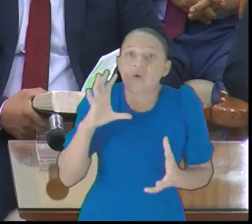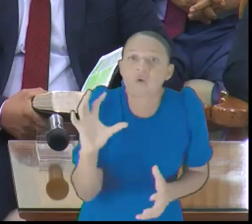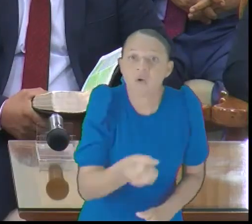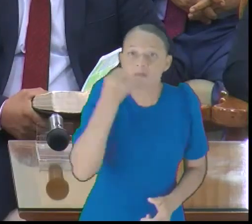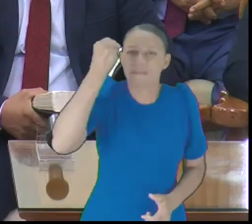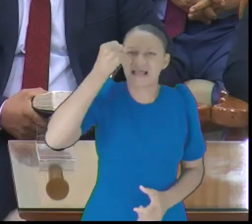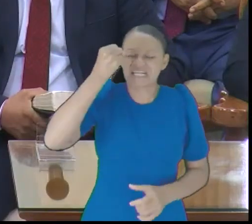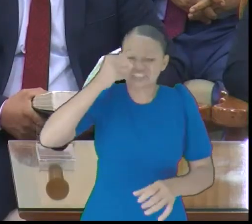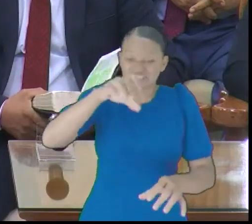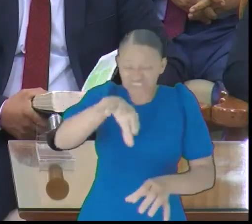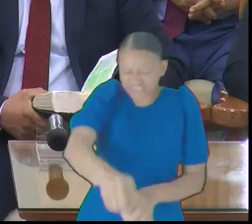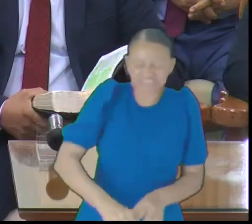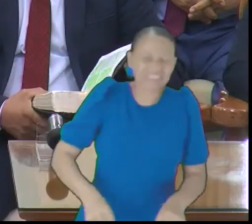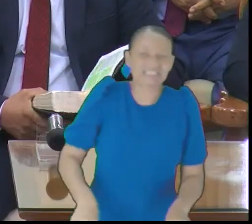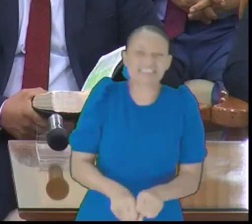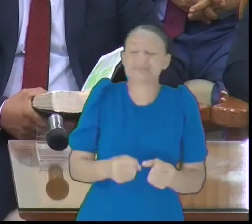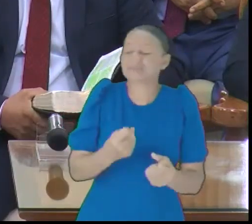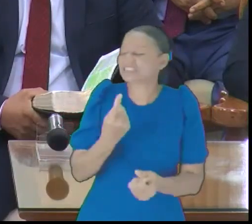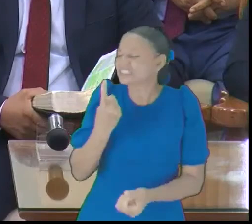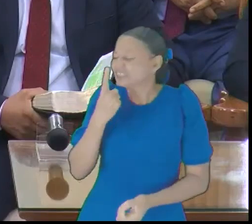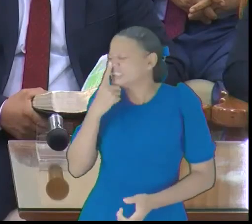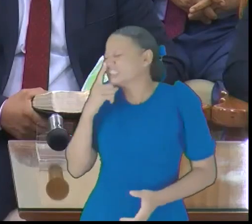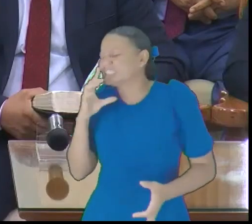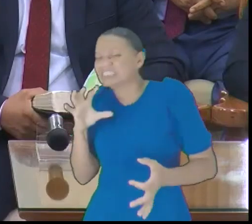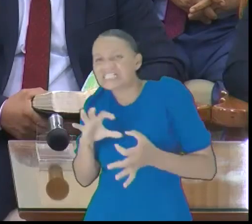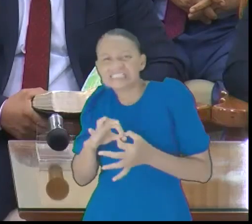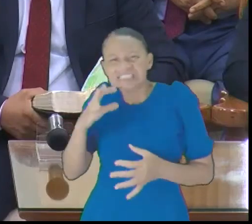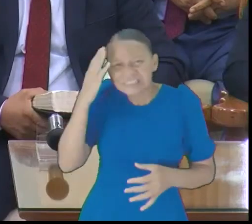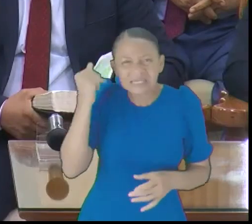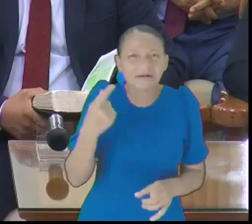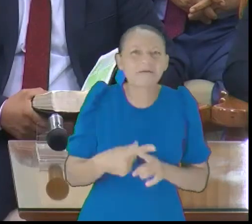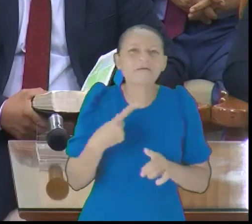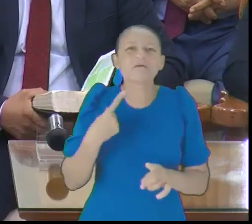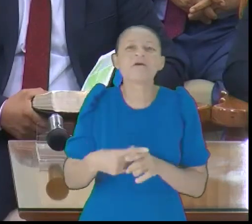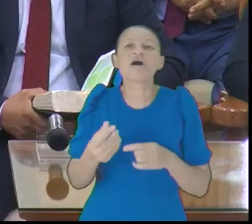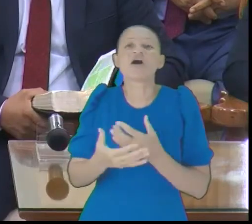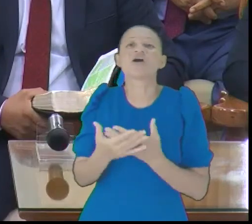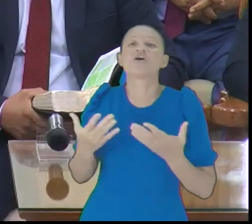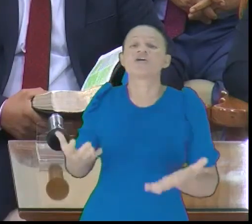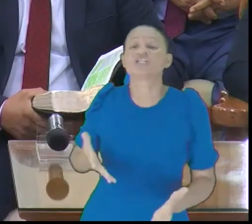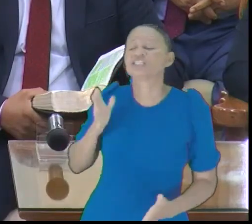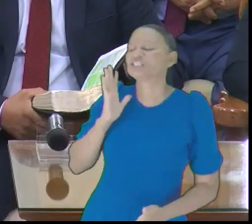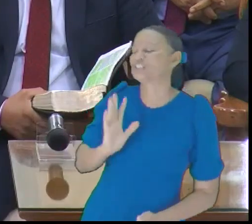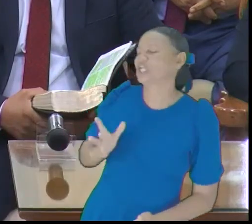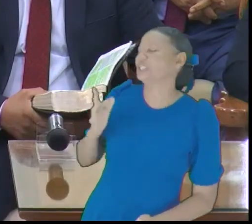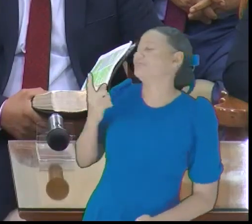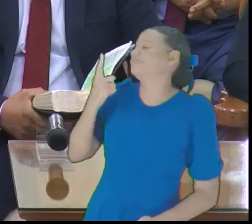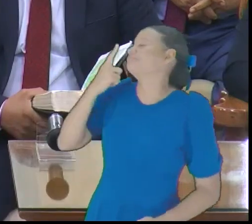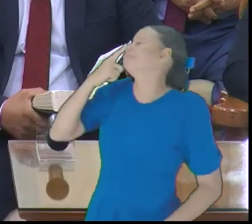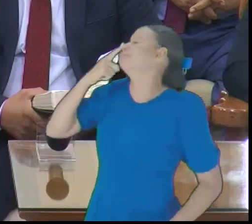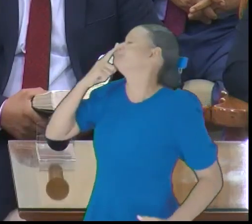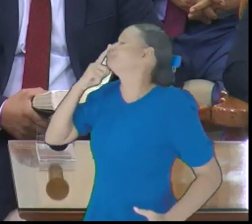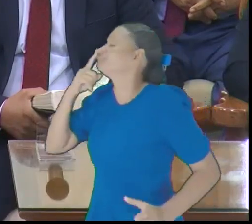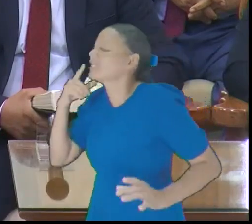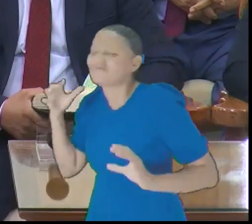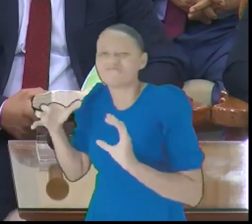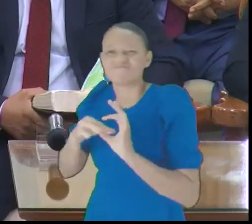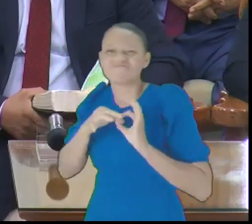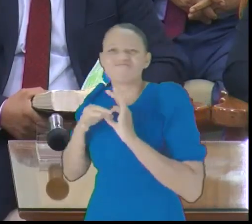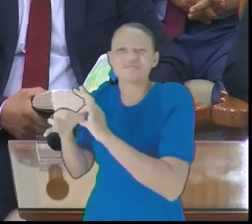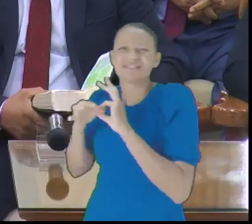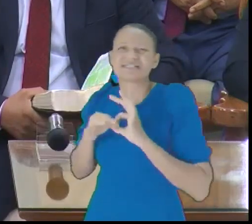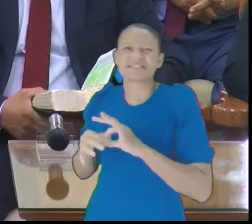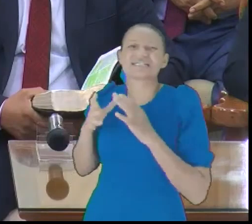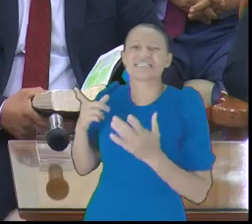essa comunhão, é essa intimidade. Sabe por quê? Porque ele já experimentou isso. Ele sabe o que é